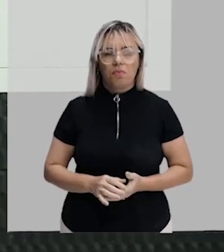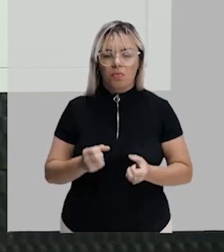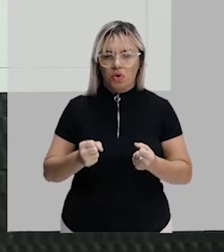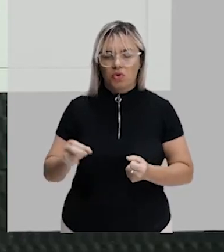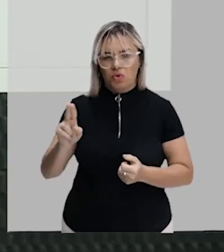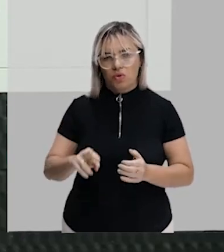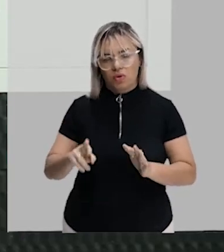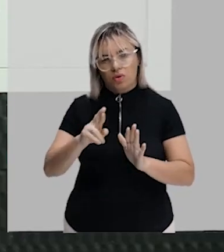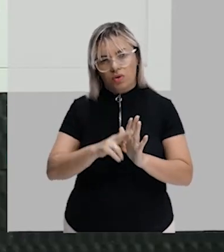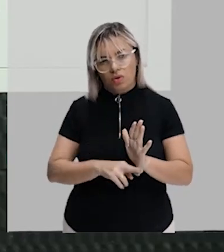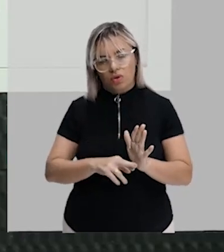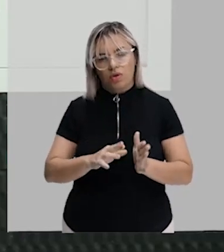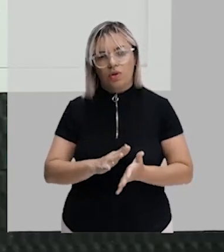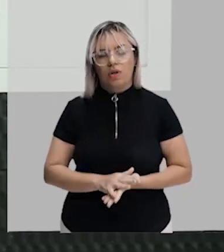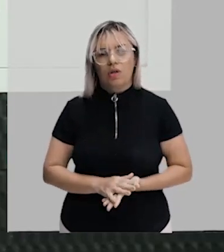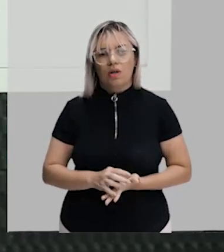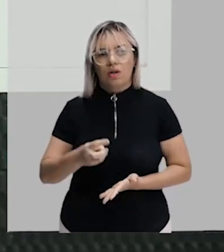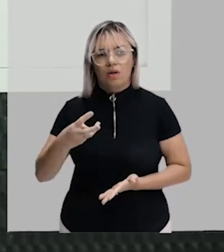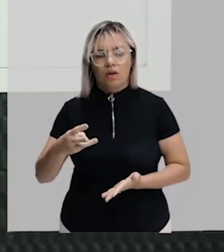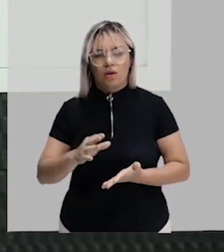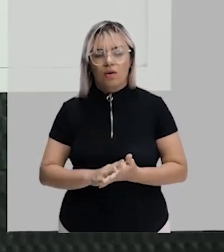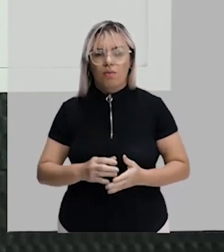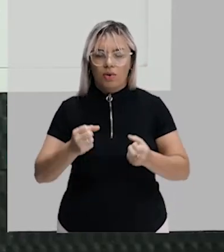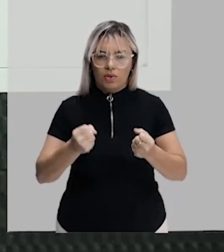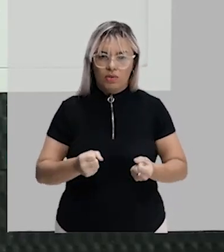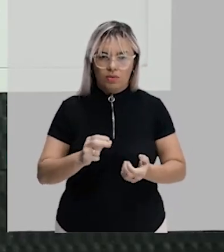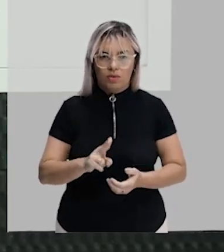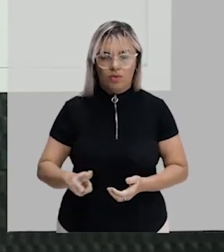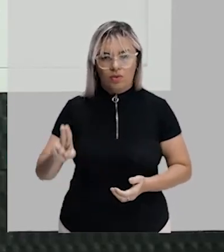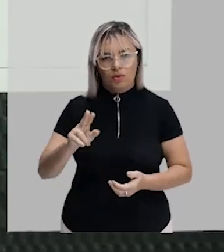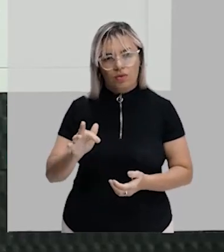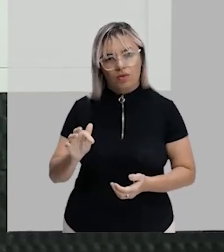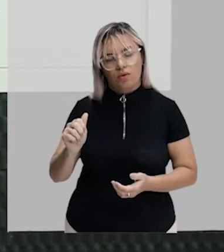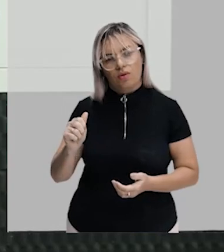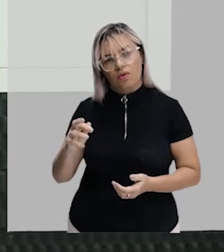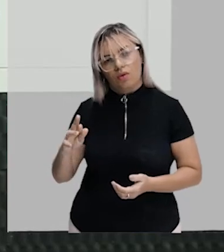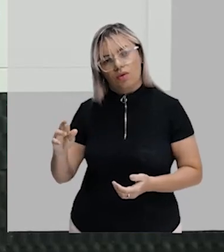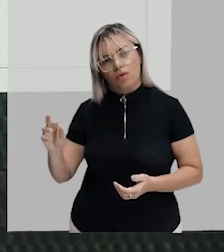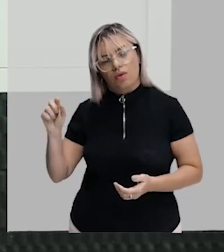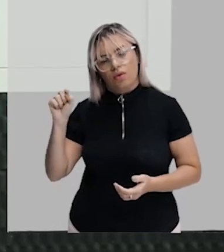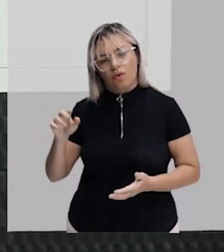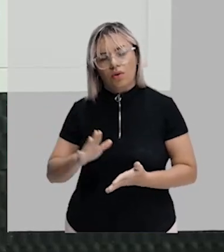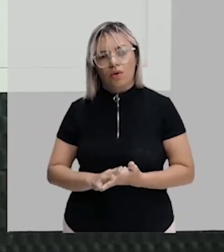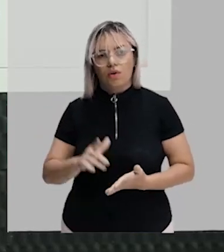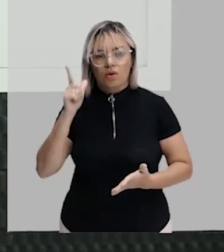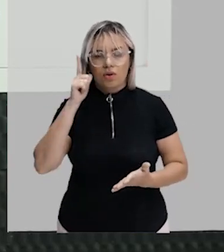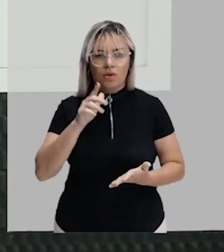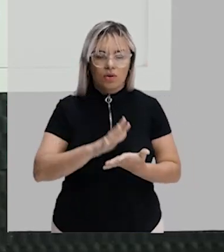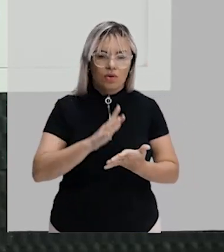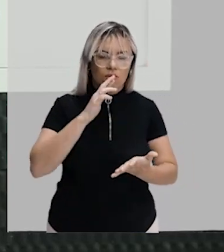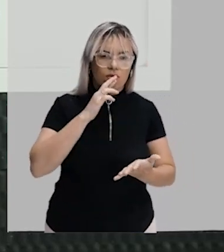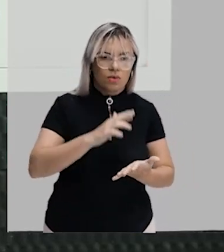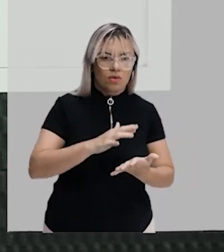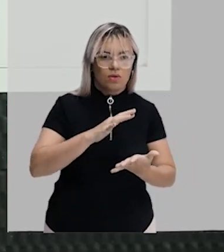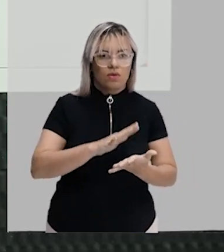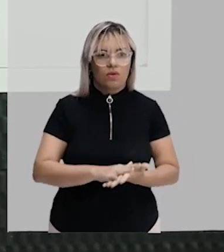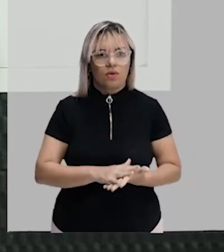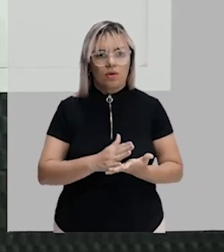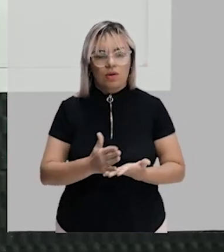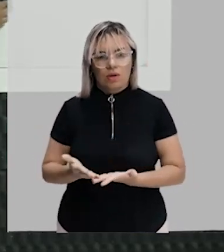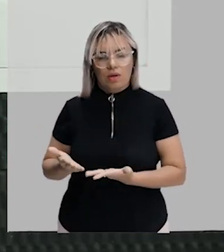os nossos fatores para você saber também que você consegue responder através dos fatores de